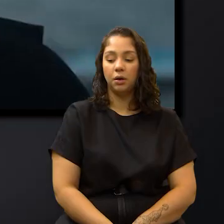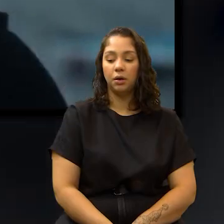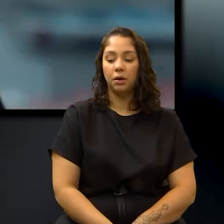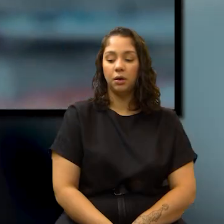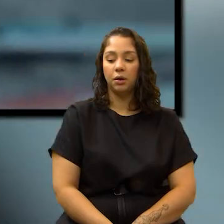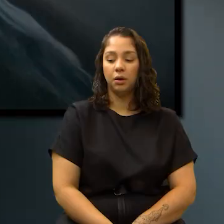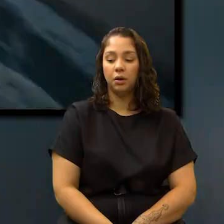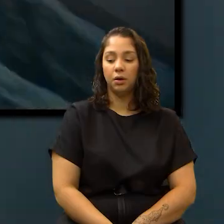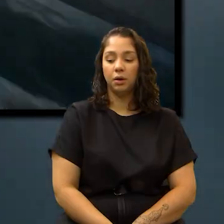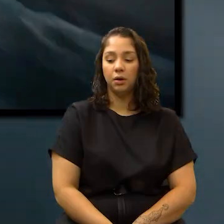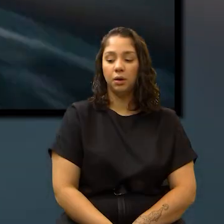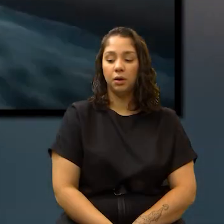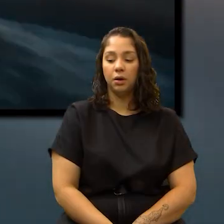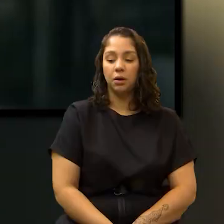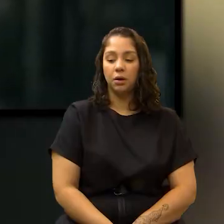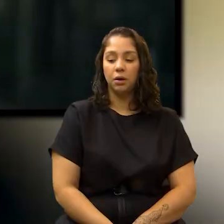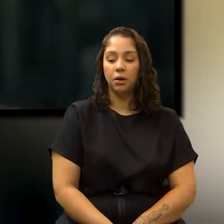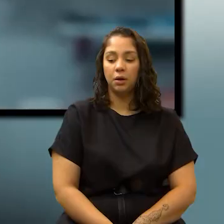Come on, hit me!